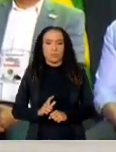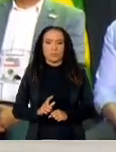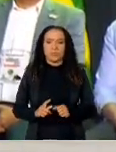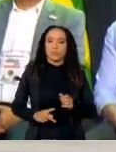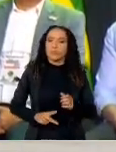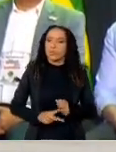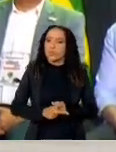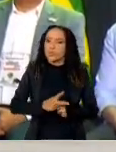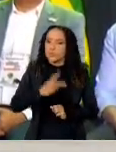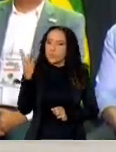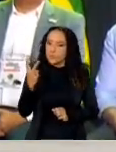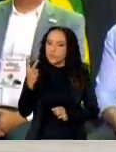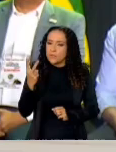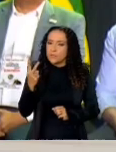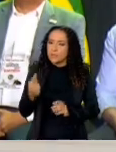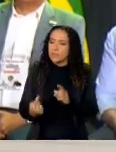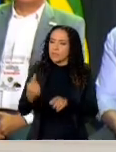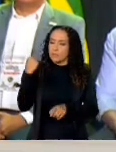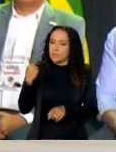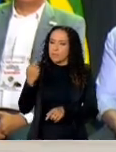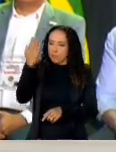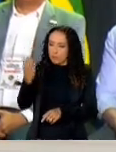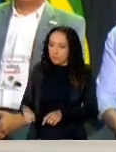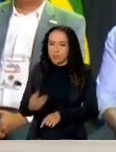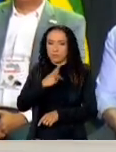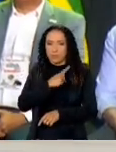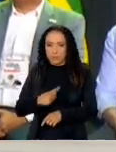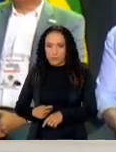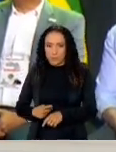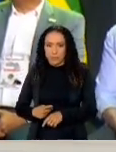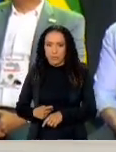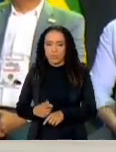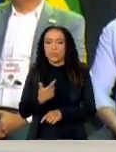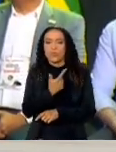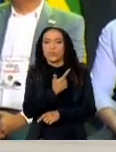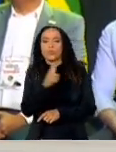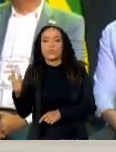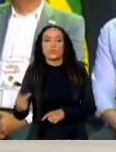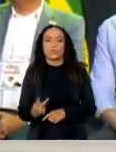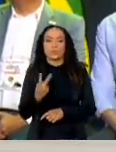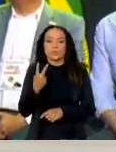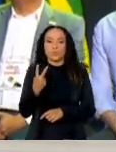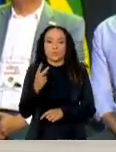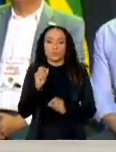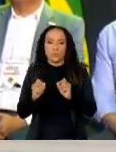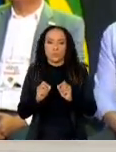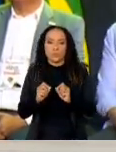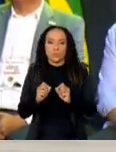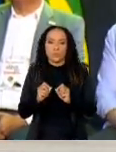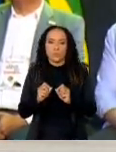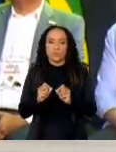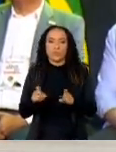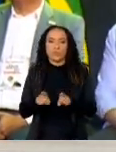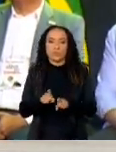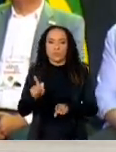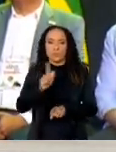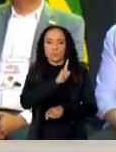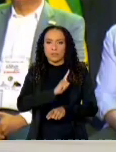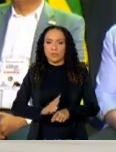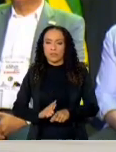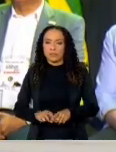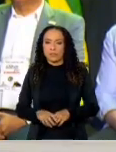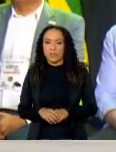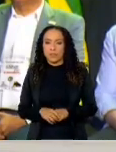a 10ª edição da Caravana Federativa, que teve de passagem no Piauí com a presença de vários ministros e